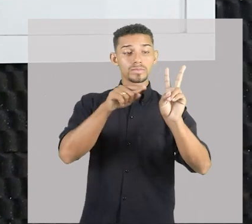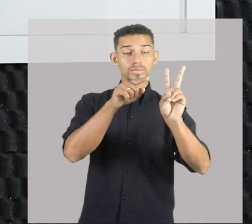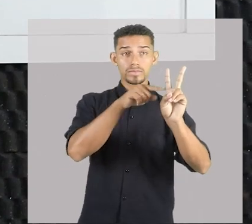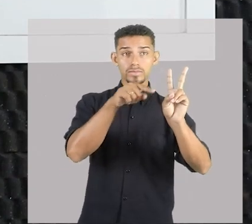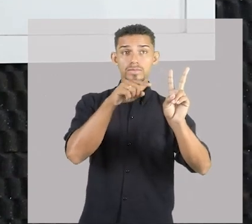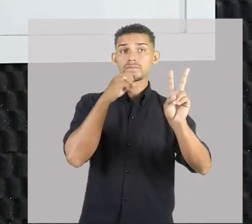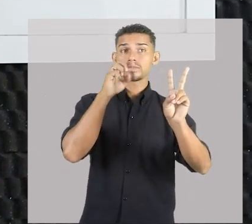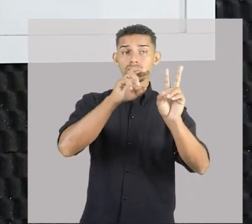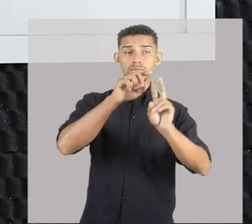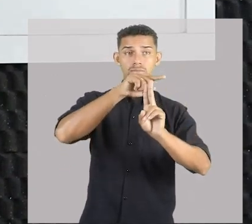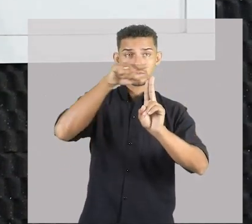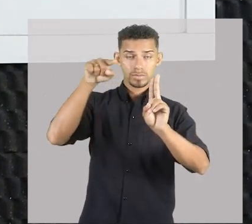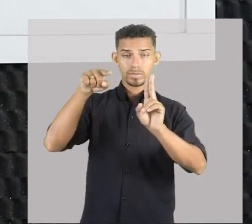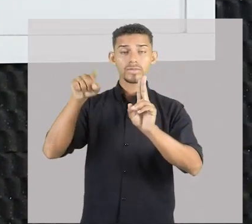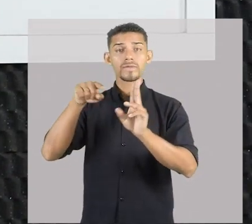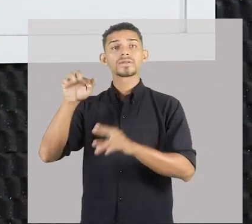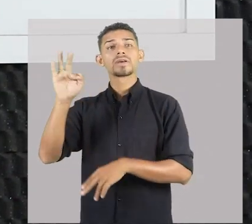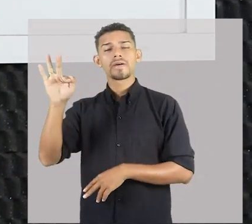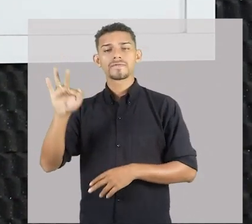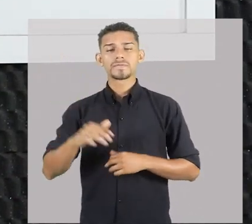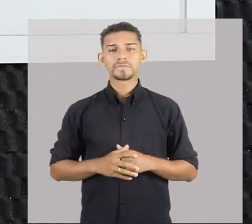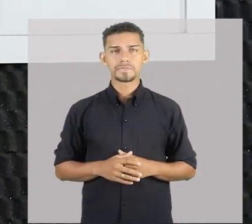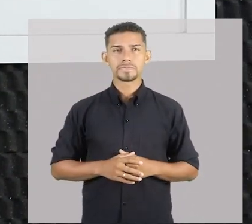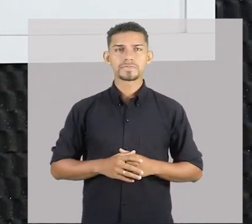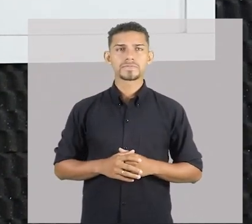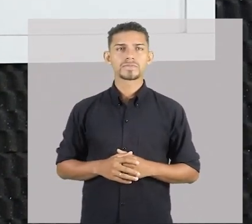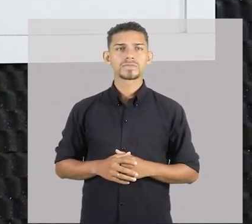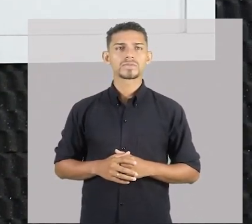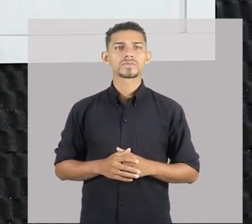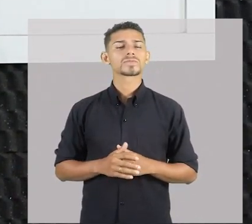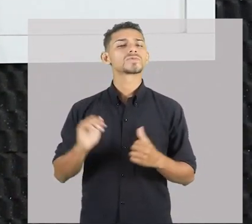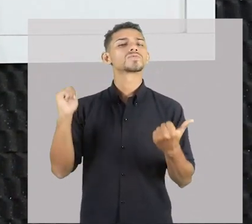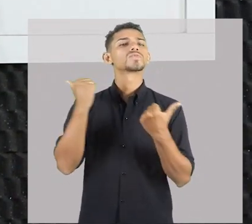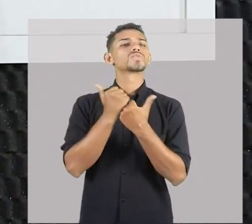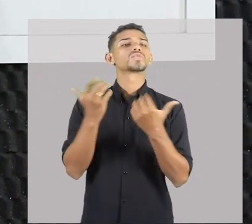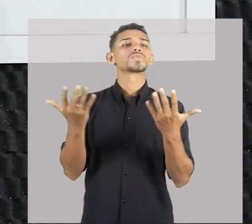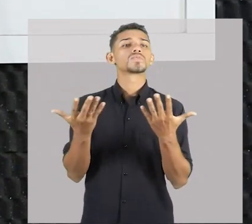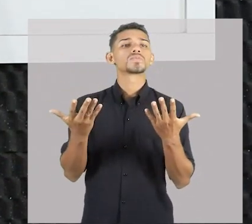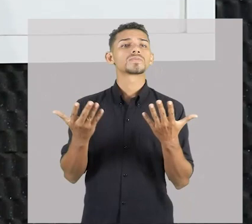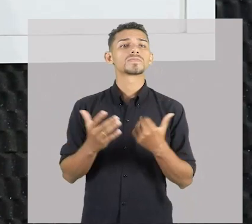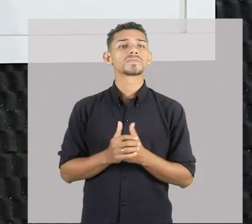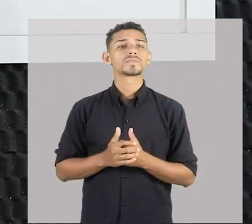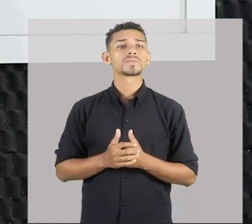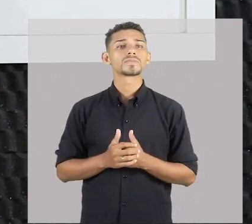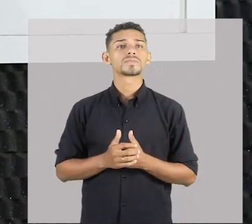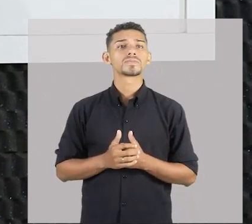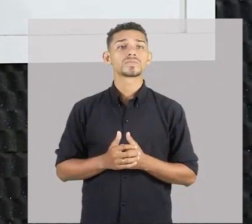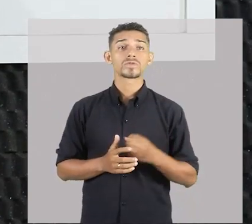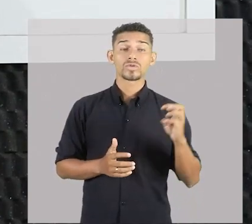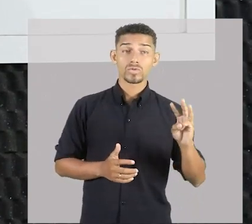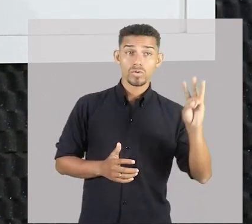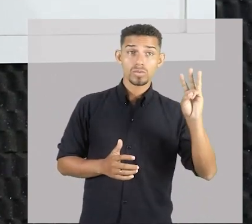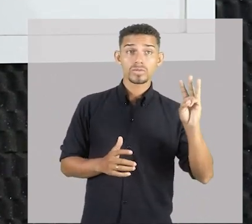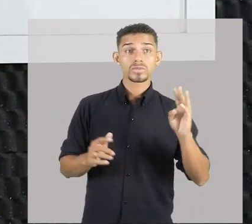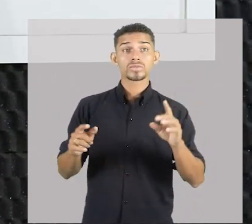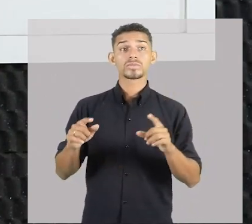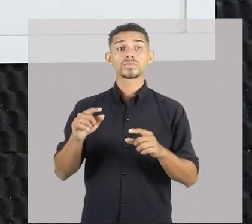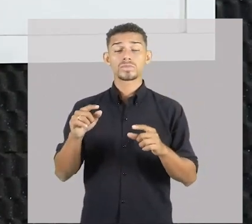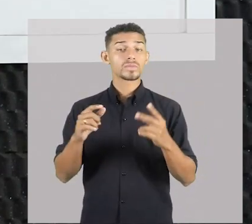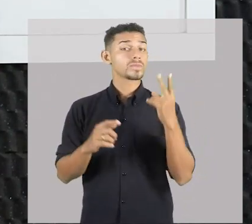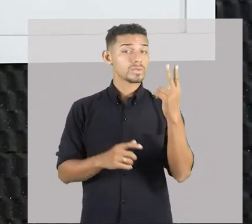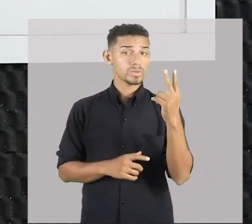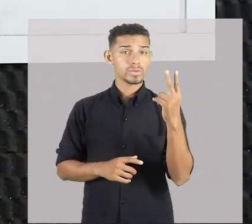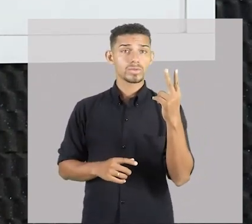vezes π vezes F. Dá uma olhadinha aí. Bora substituir os valores. O nosso ômega vai ser igual a 2.